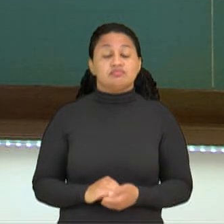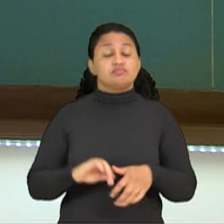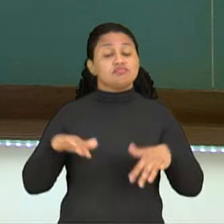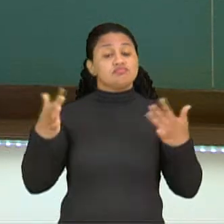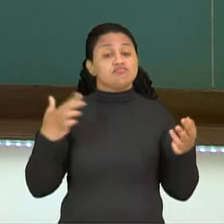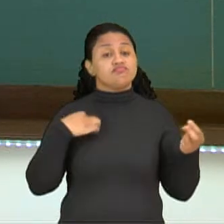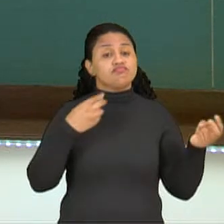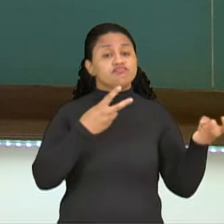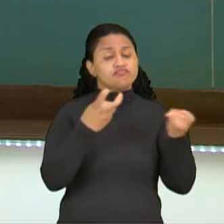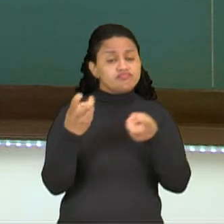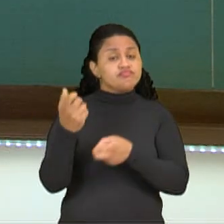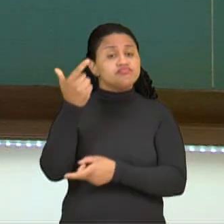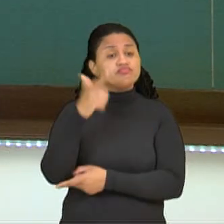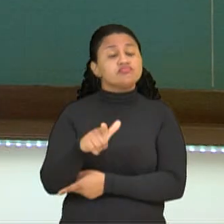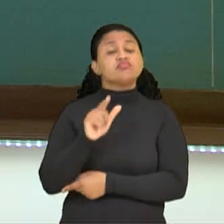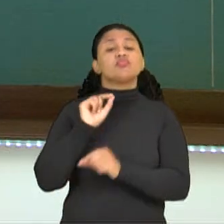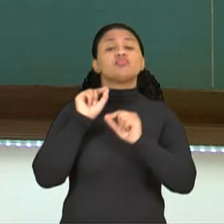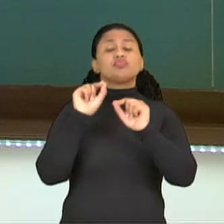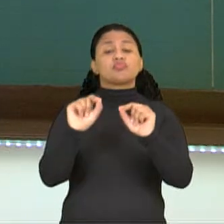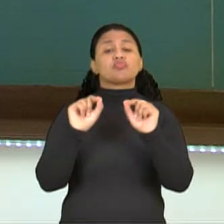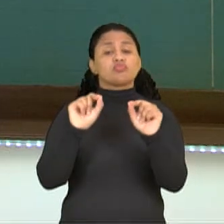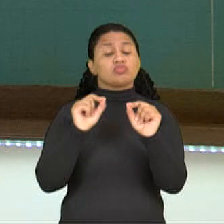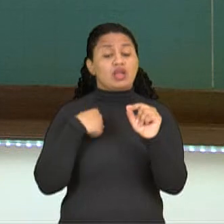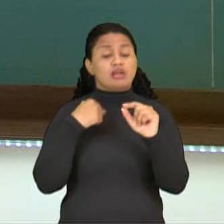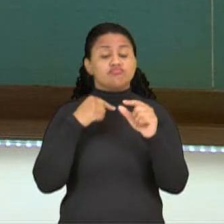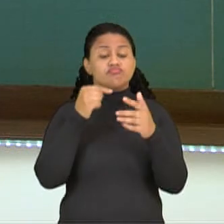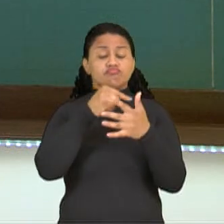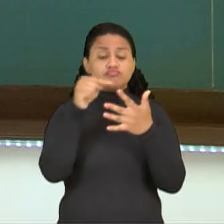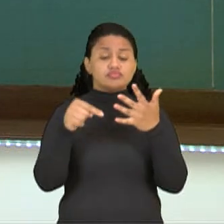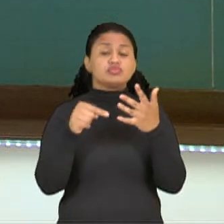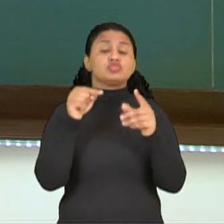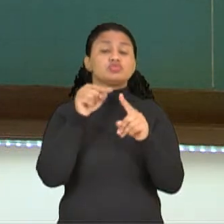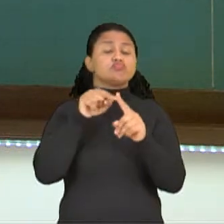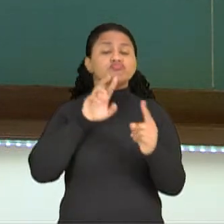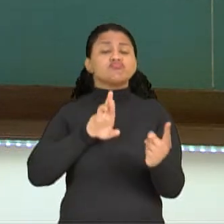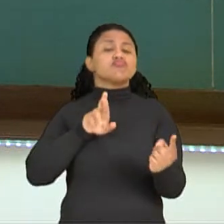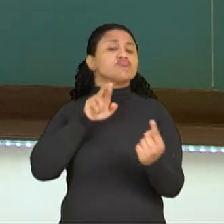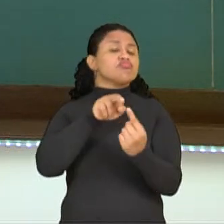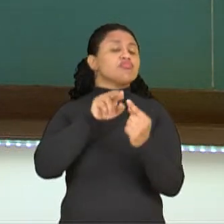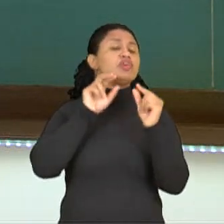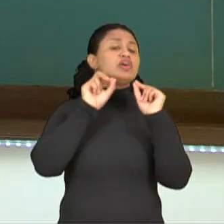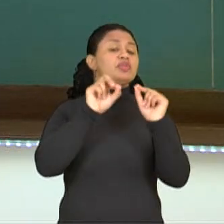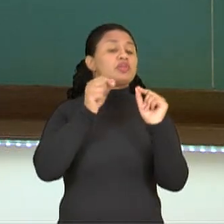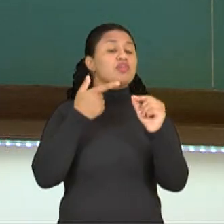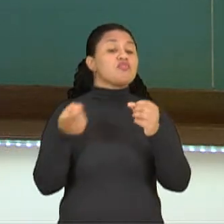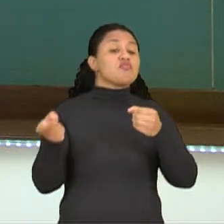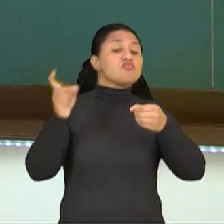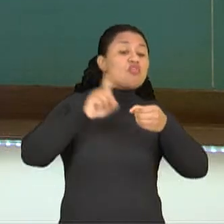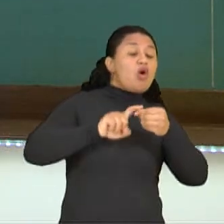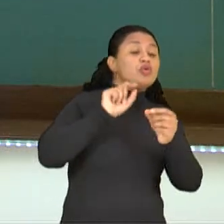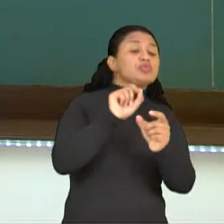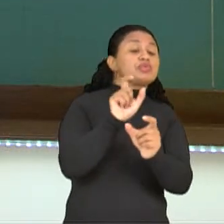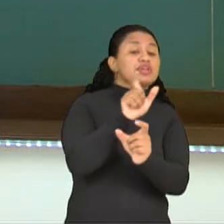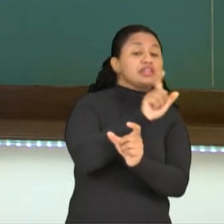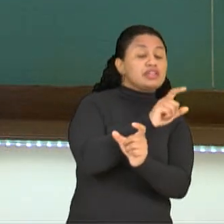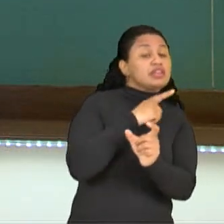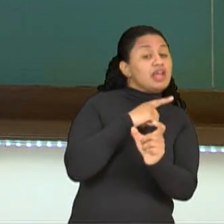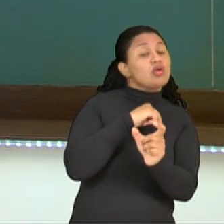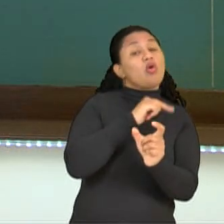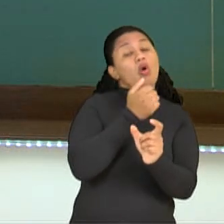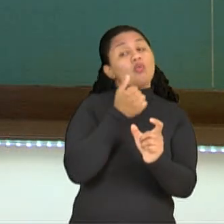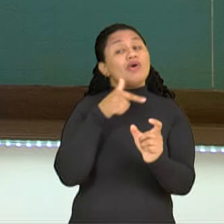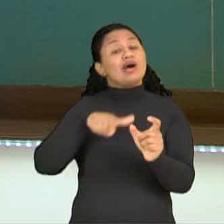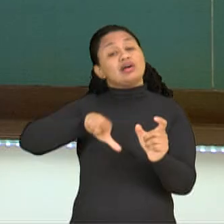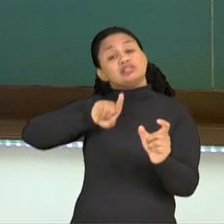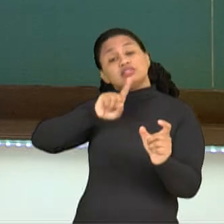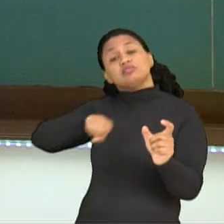Observem, minha gente, novamente nós estamos falando das cadeias de referenciação, as cadeias que retomam ou antecipam ideias e